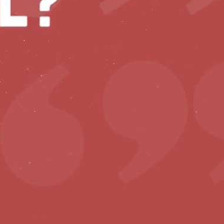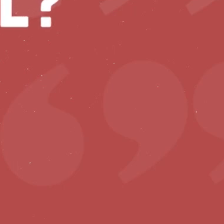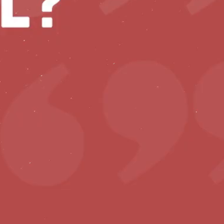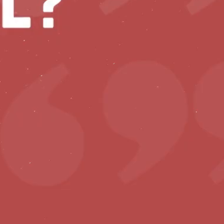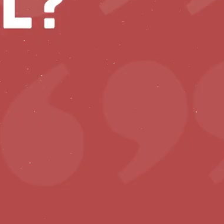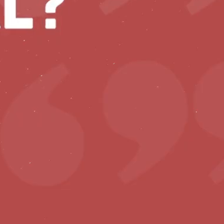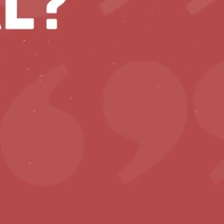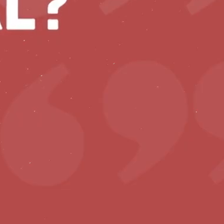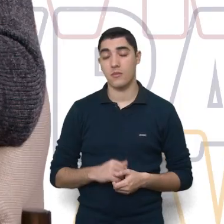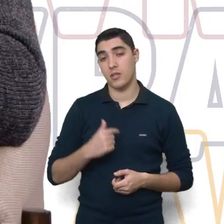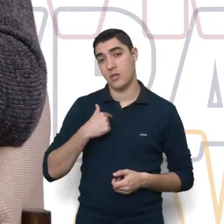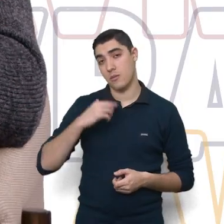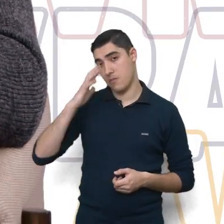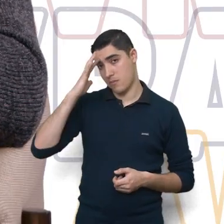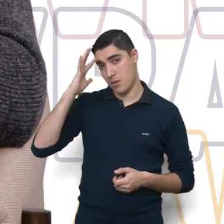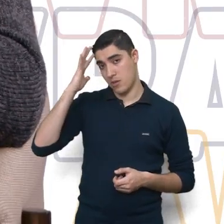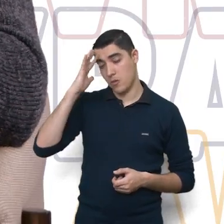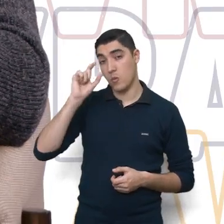educação ambiental